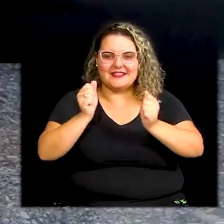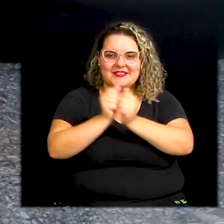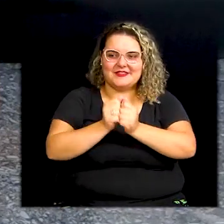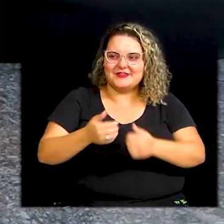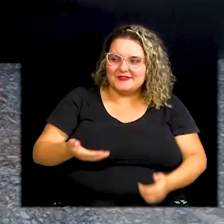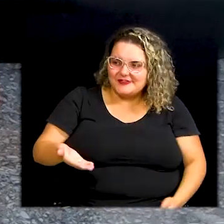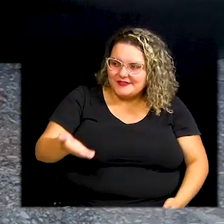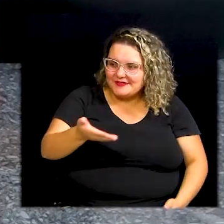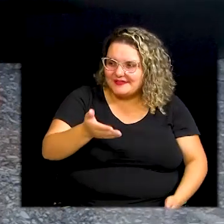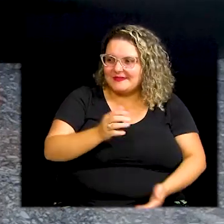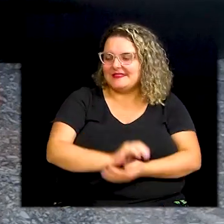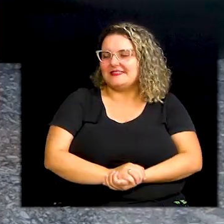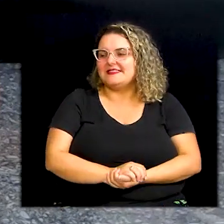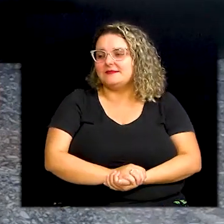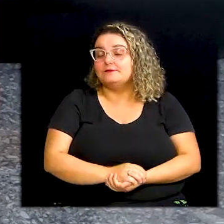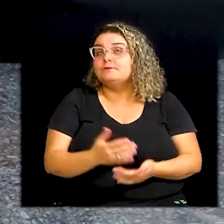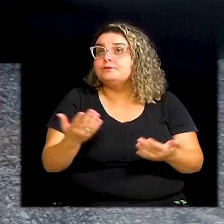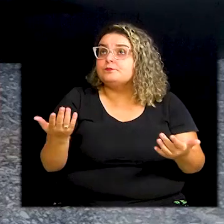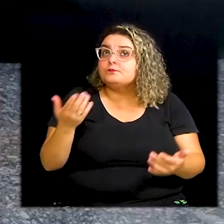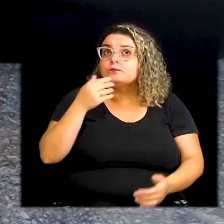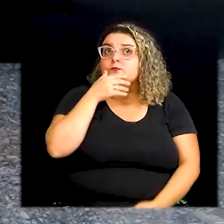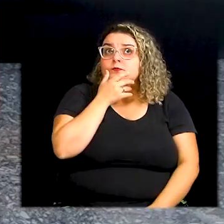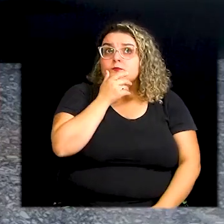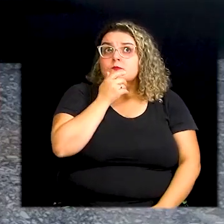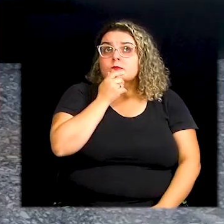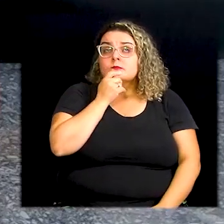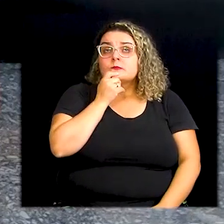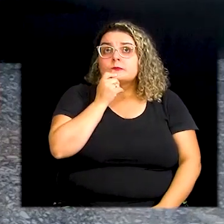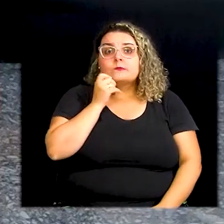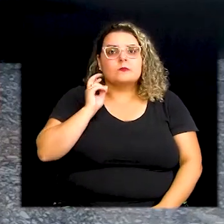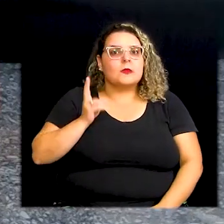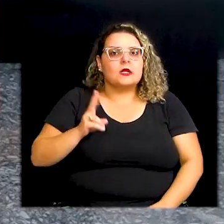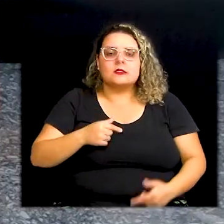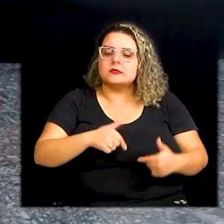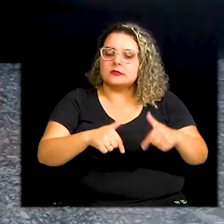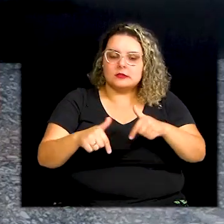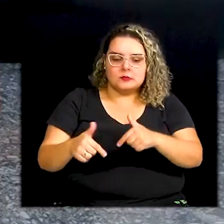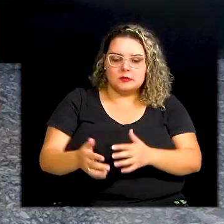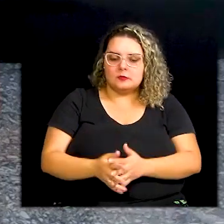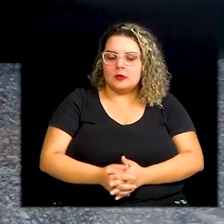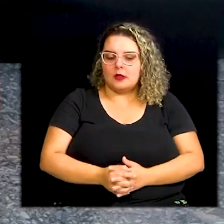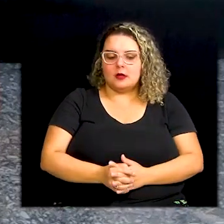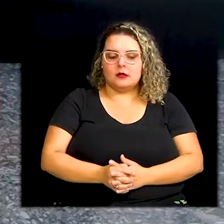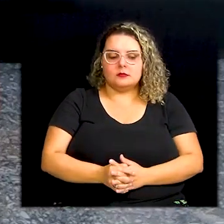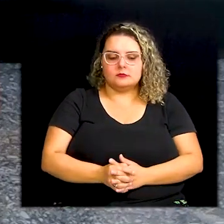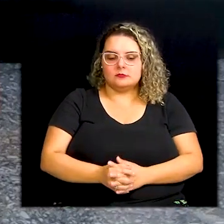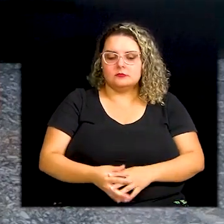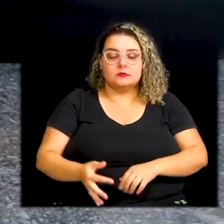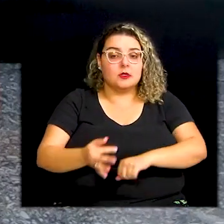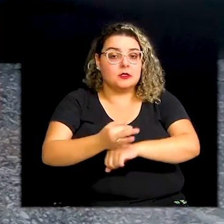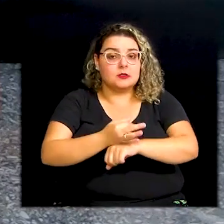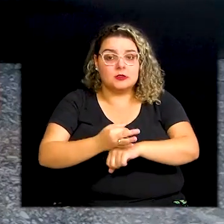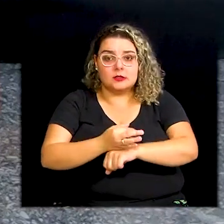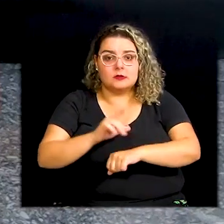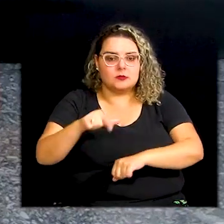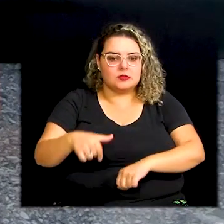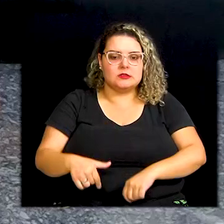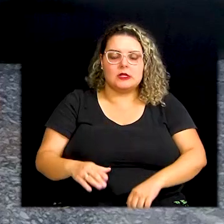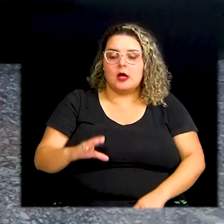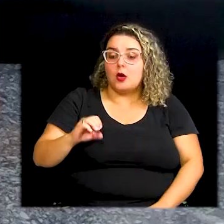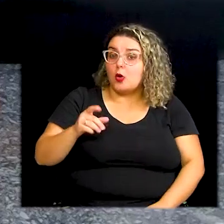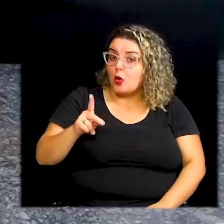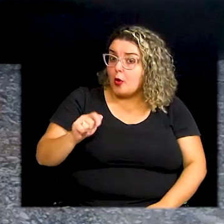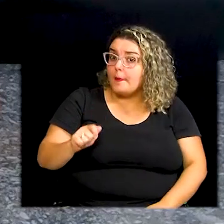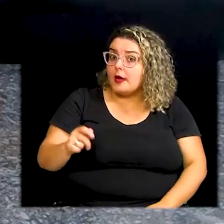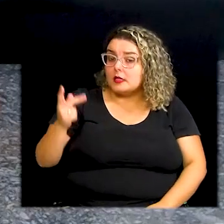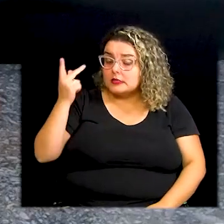estar aqui com vocês. Cara, eu sempre trabalhei, né, durante as férias, após a Copa São Paulo, e quando